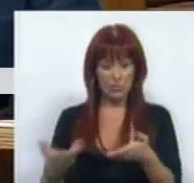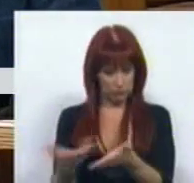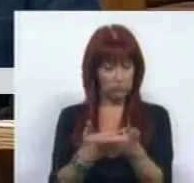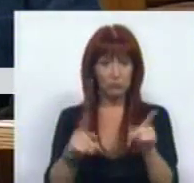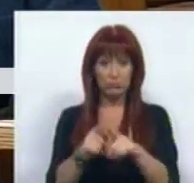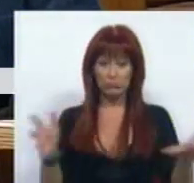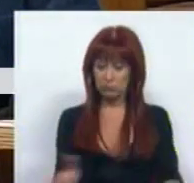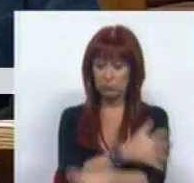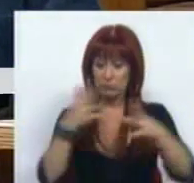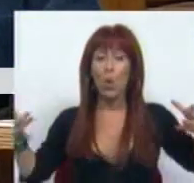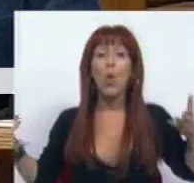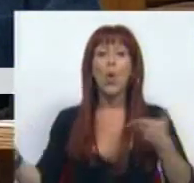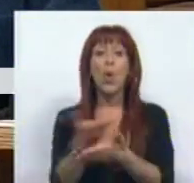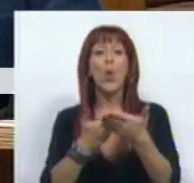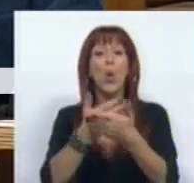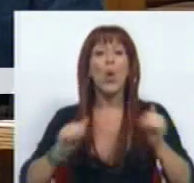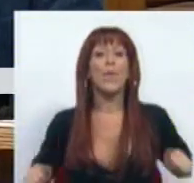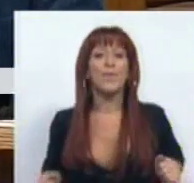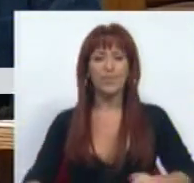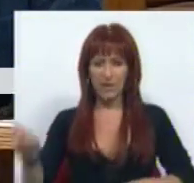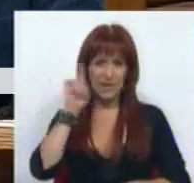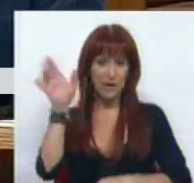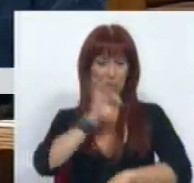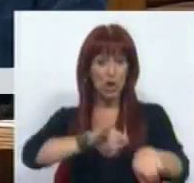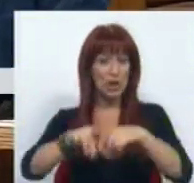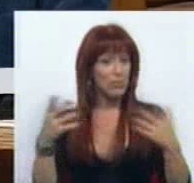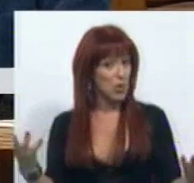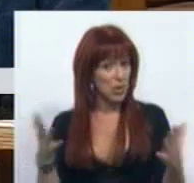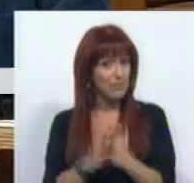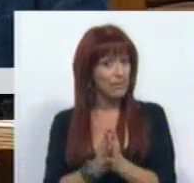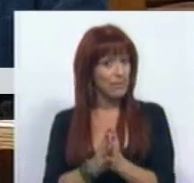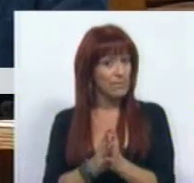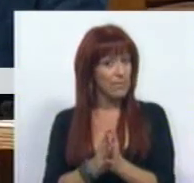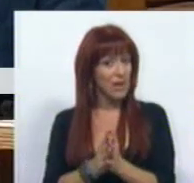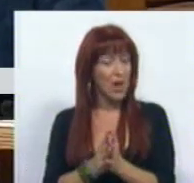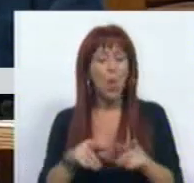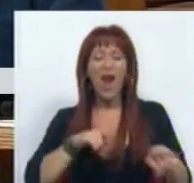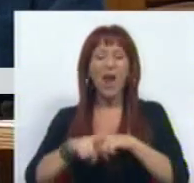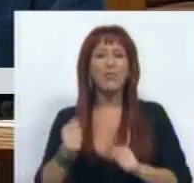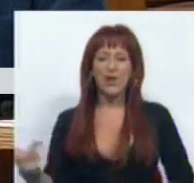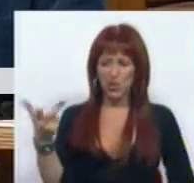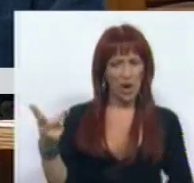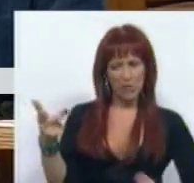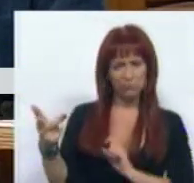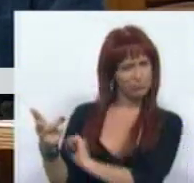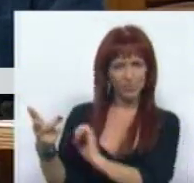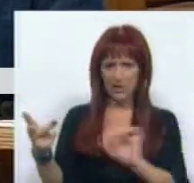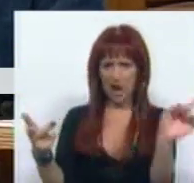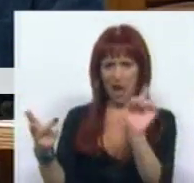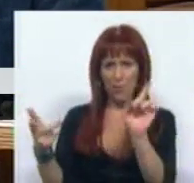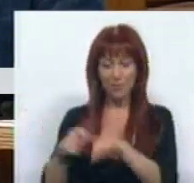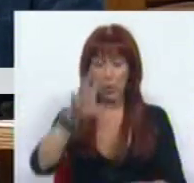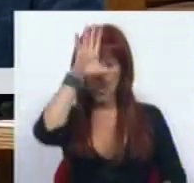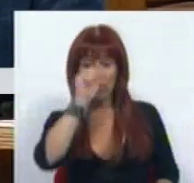economia e para o crescimento económico. Senhoras e senhores deputados, não é com a política da Troika, nem